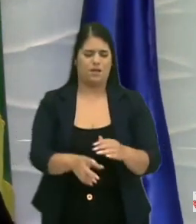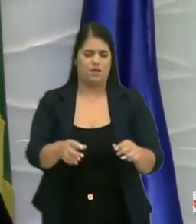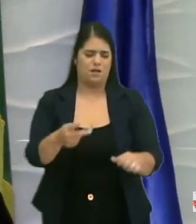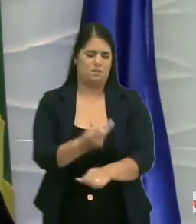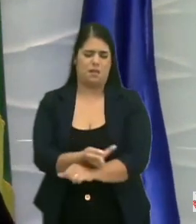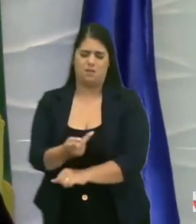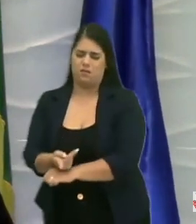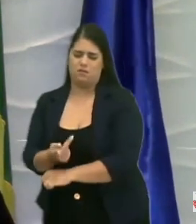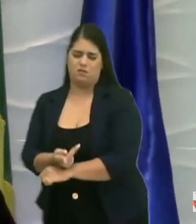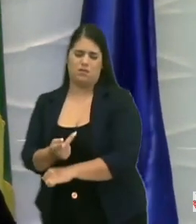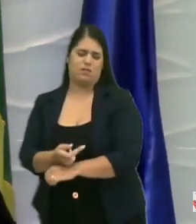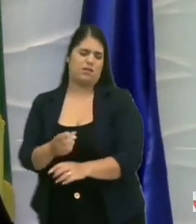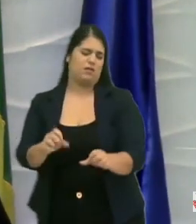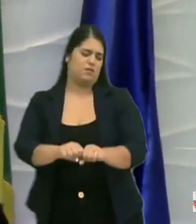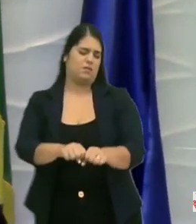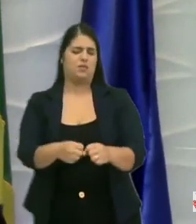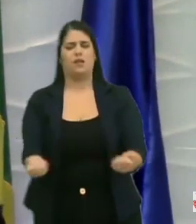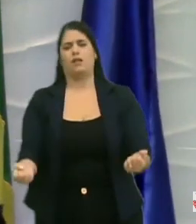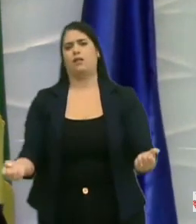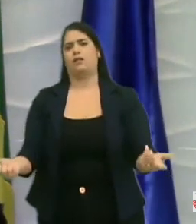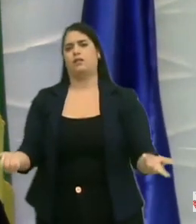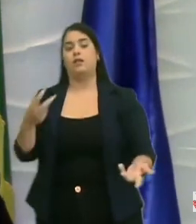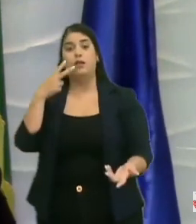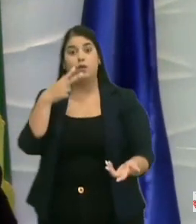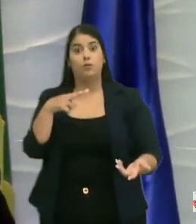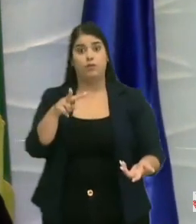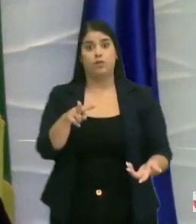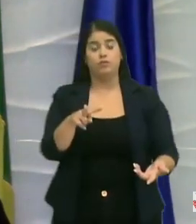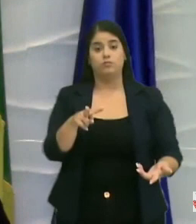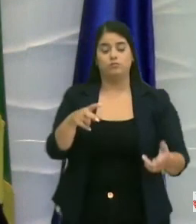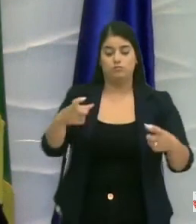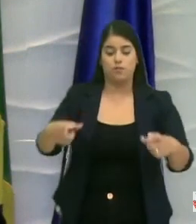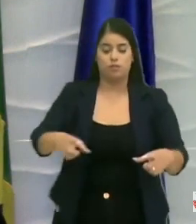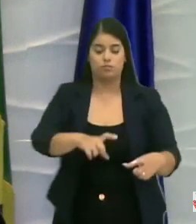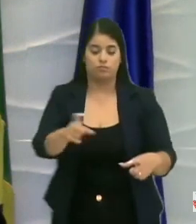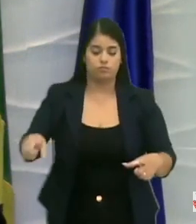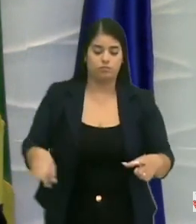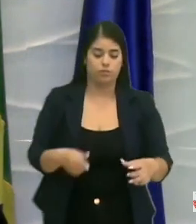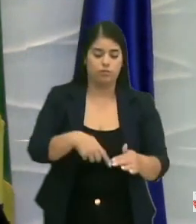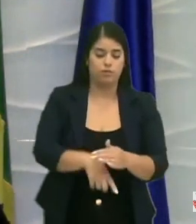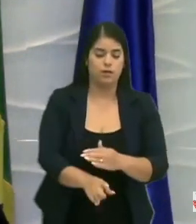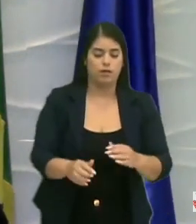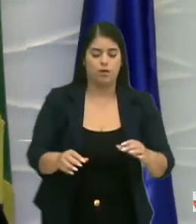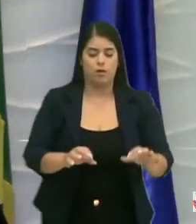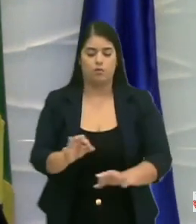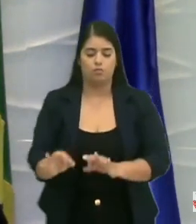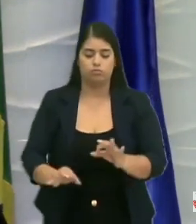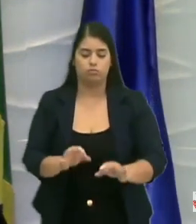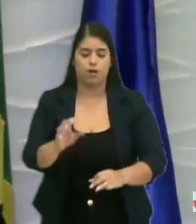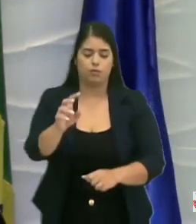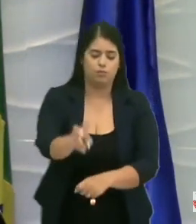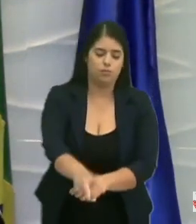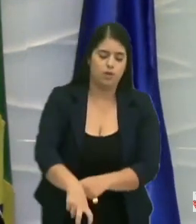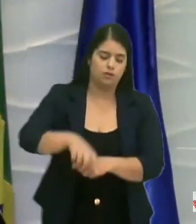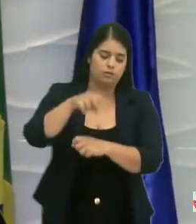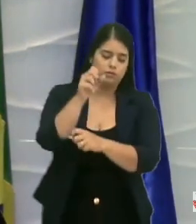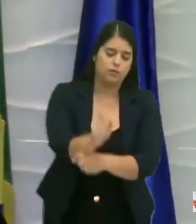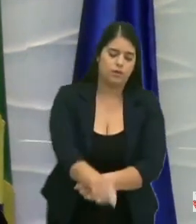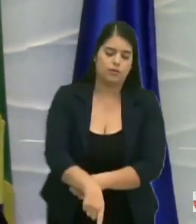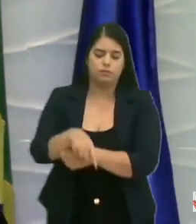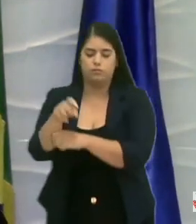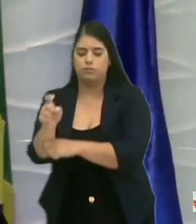Porque eu vejo a operação tapa-buraco quando você faz. Tem que cavar o solo. Tem que tirar aquela terra, aquele